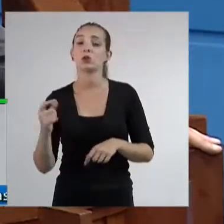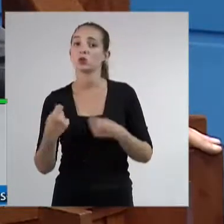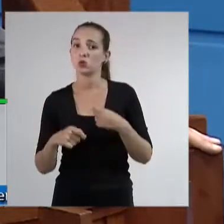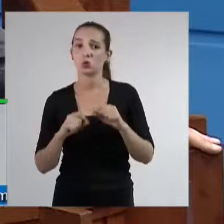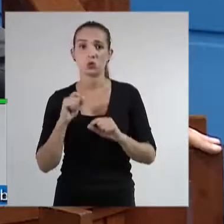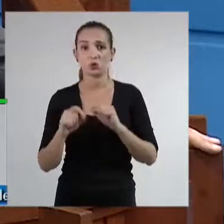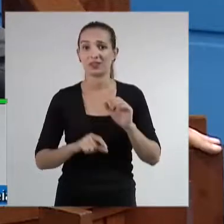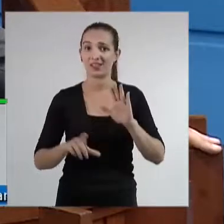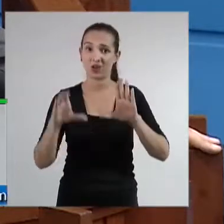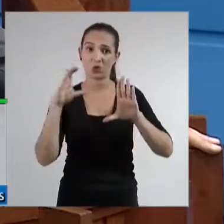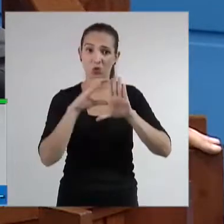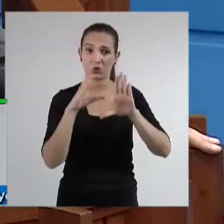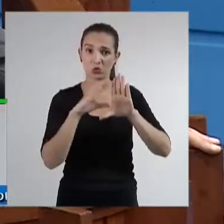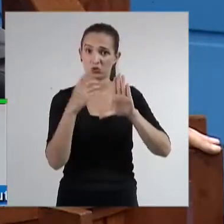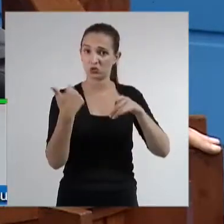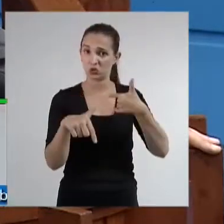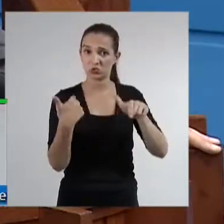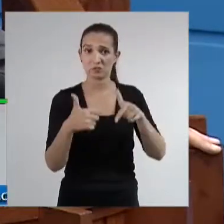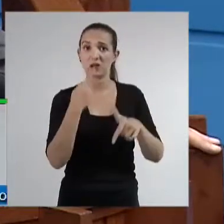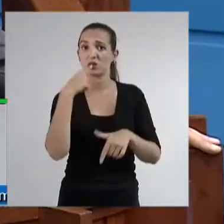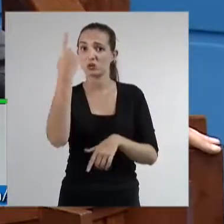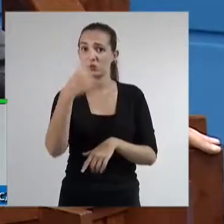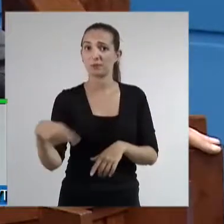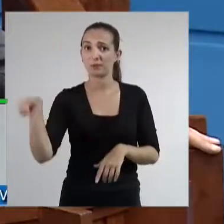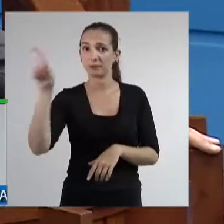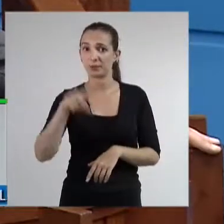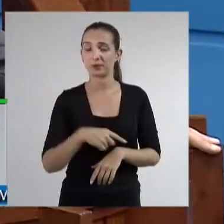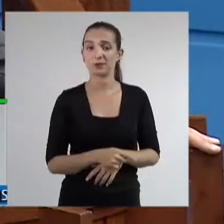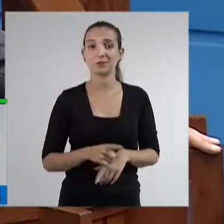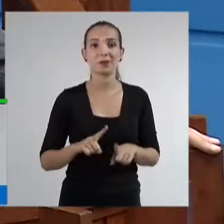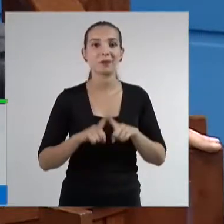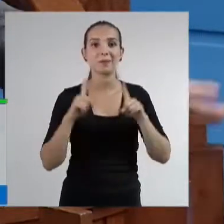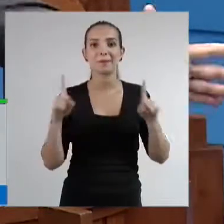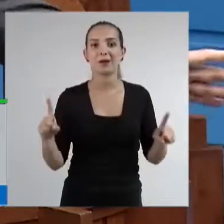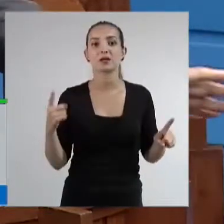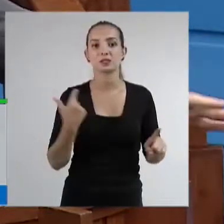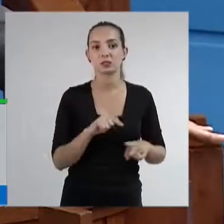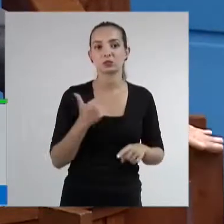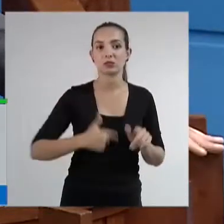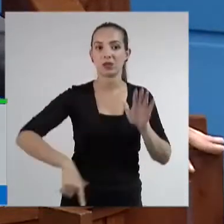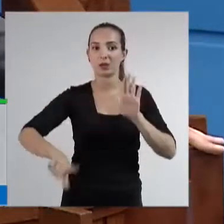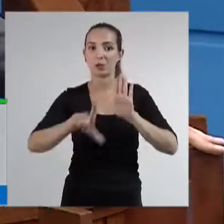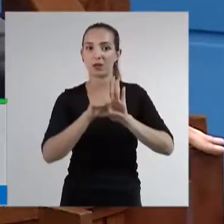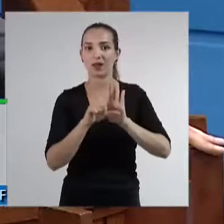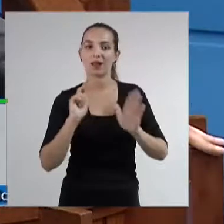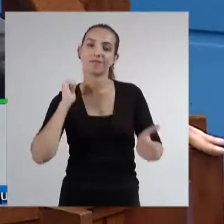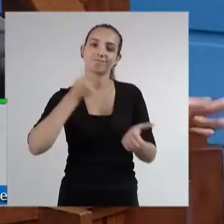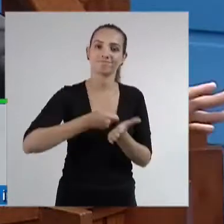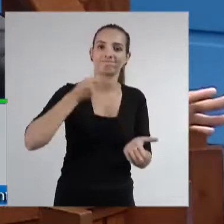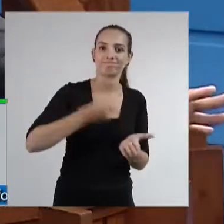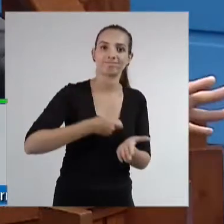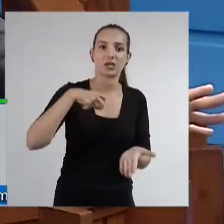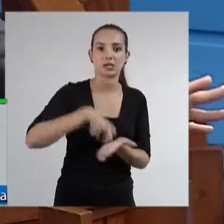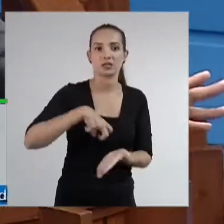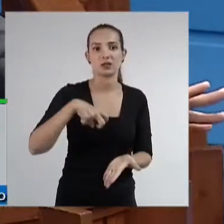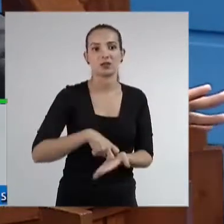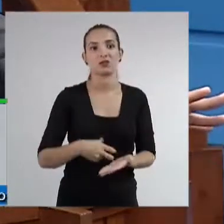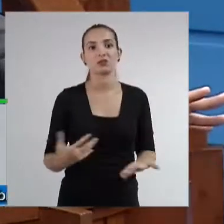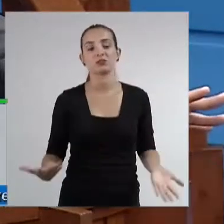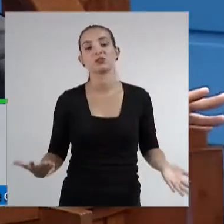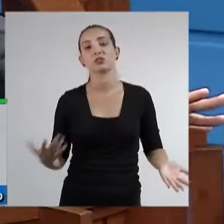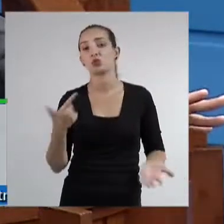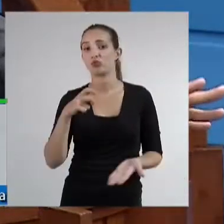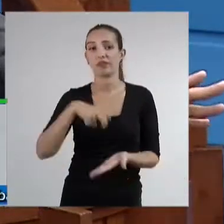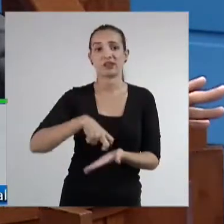na CLT, mas não há uma punição para as empresas que fazem isso. E a lei, quando não tem punição, não tem pena, é lei